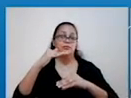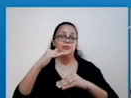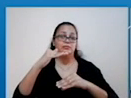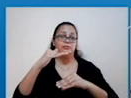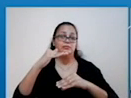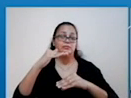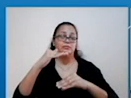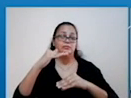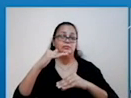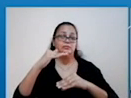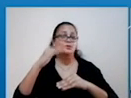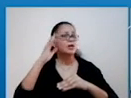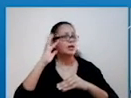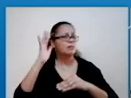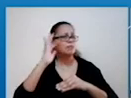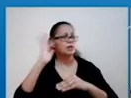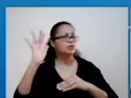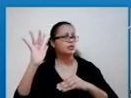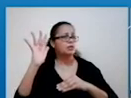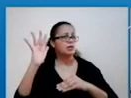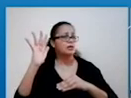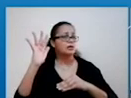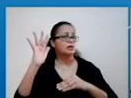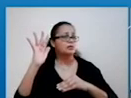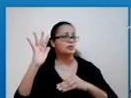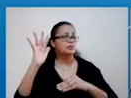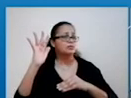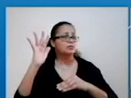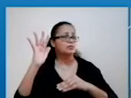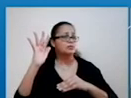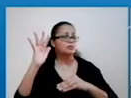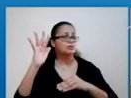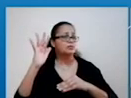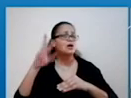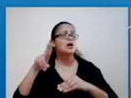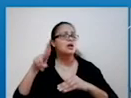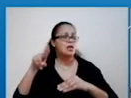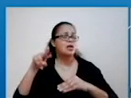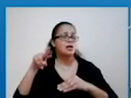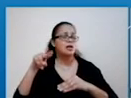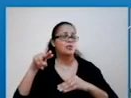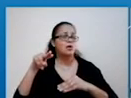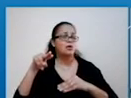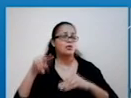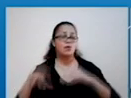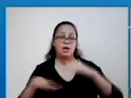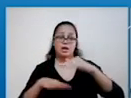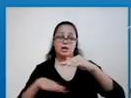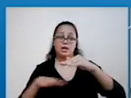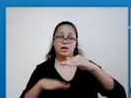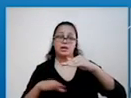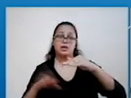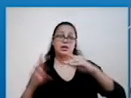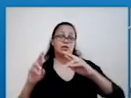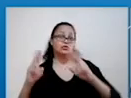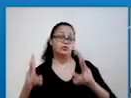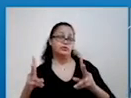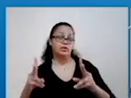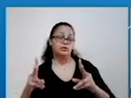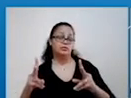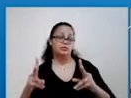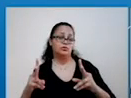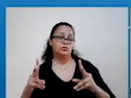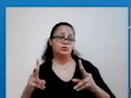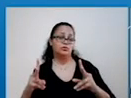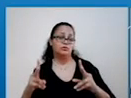elementos imaginários onde eles possuem o mesmo número de massa e diferentes números de nêutrons. Número